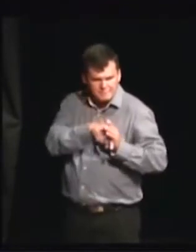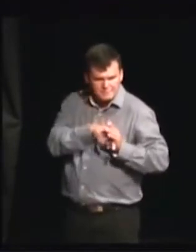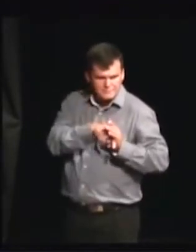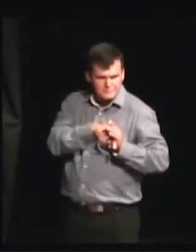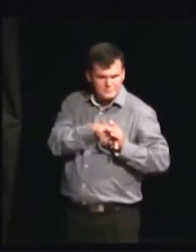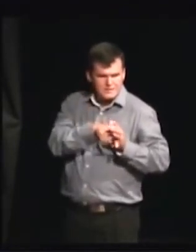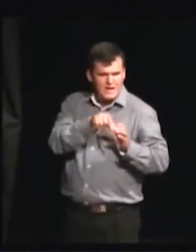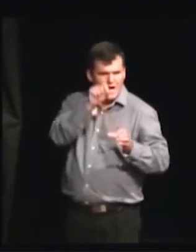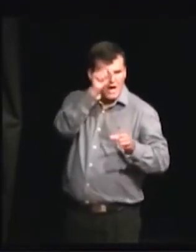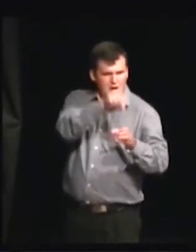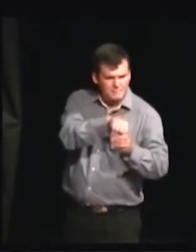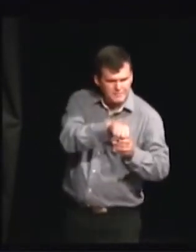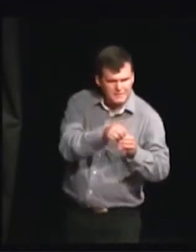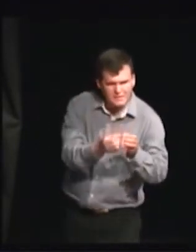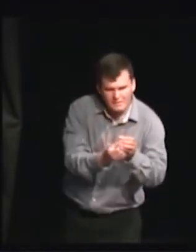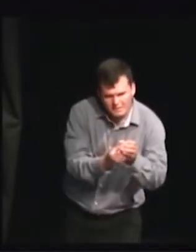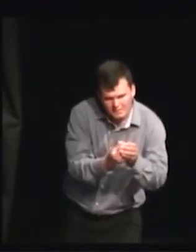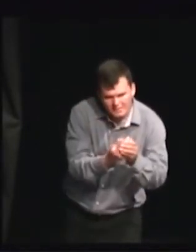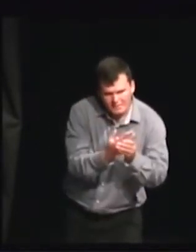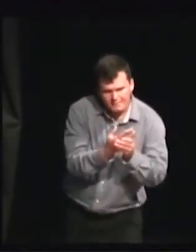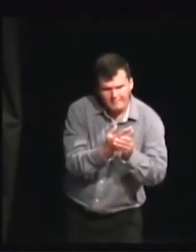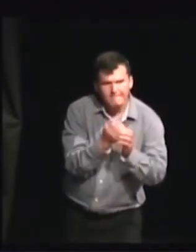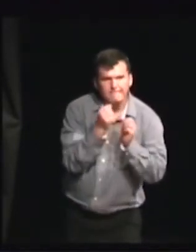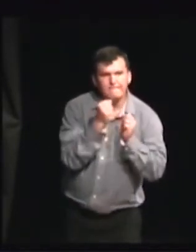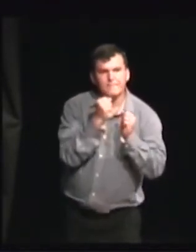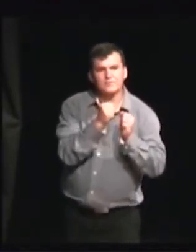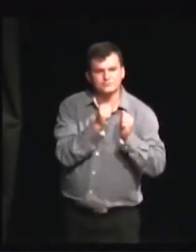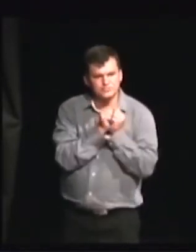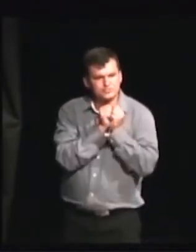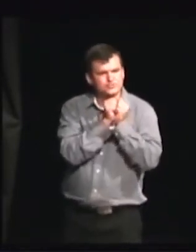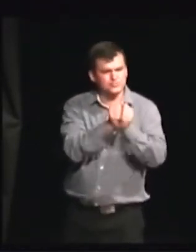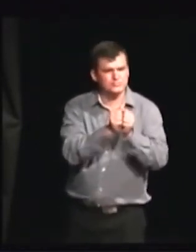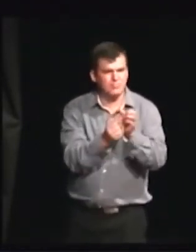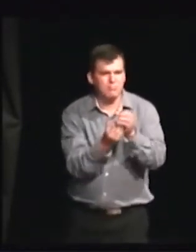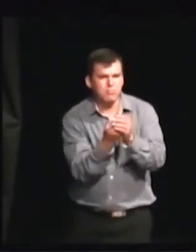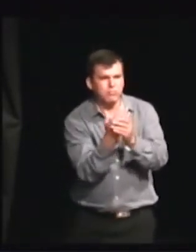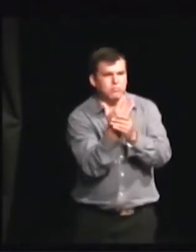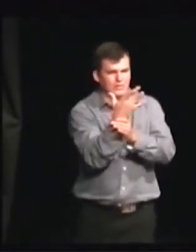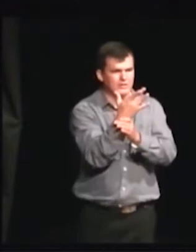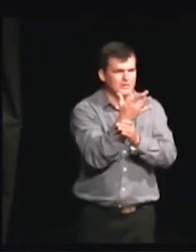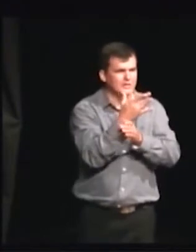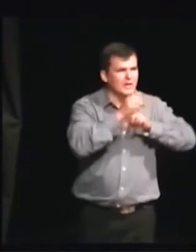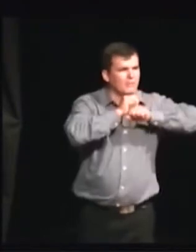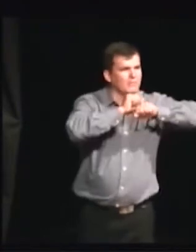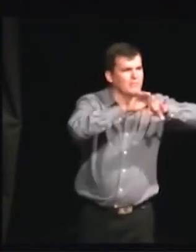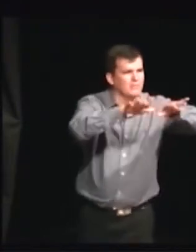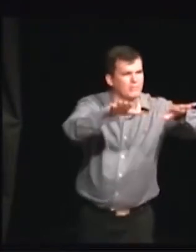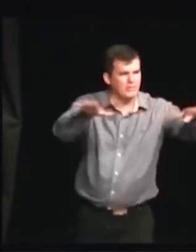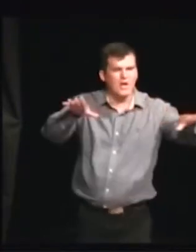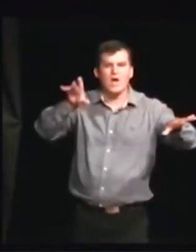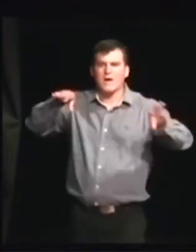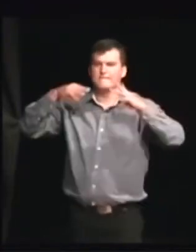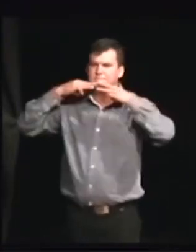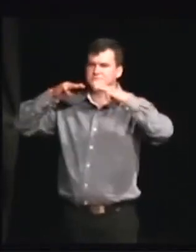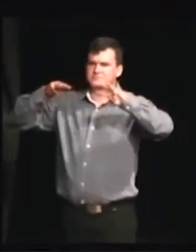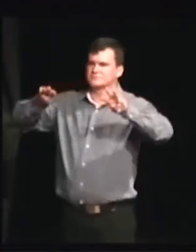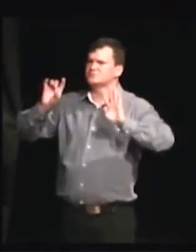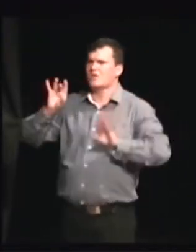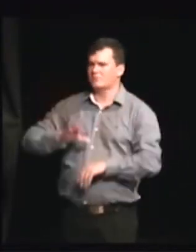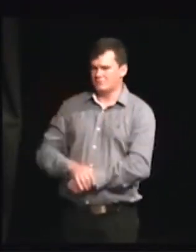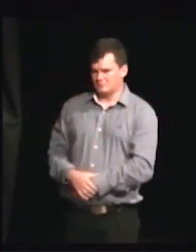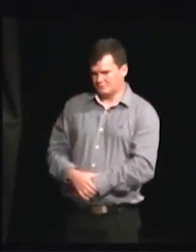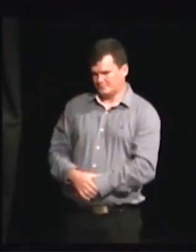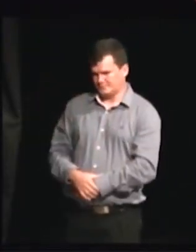solo onde essas sementes caiu, que possamos germinar e levar para outras pessoas. É isso que é ser missionário. Somente